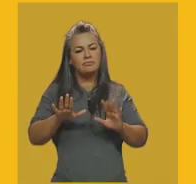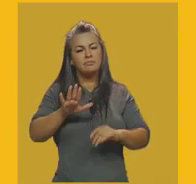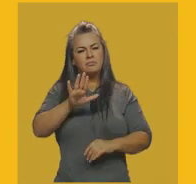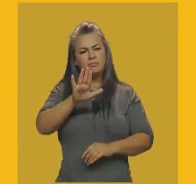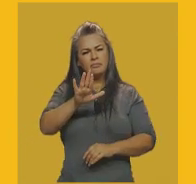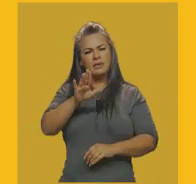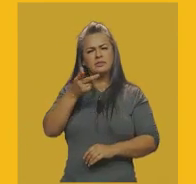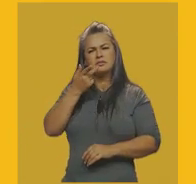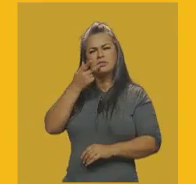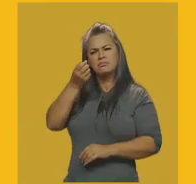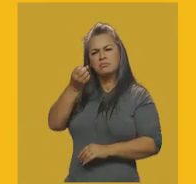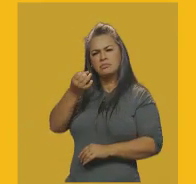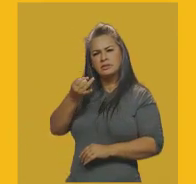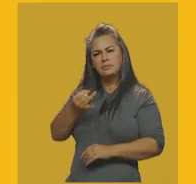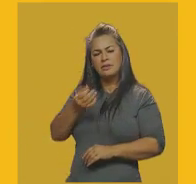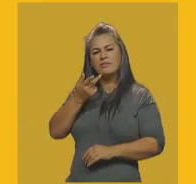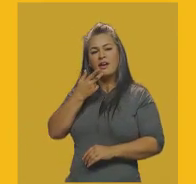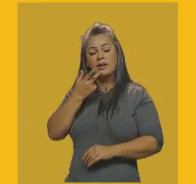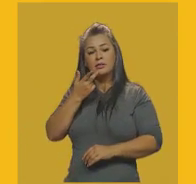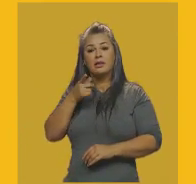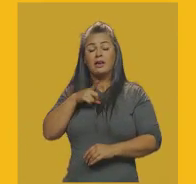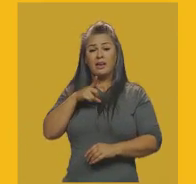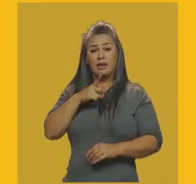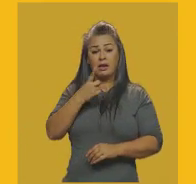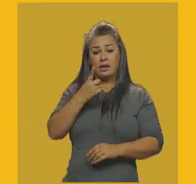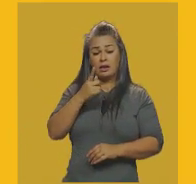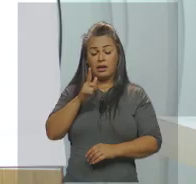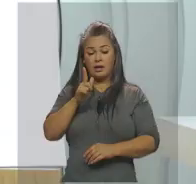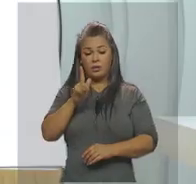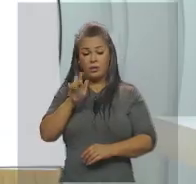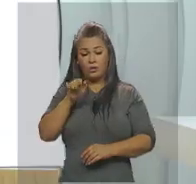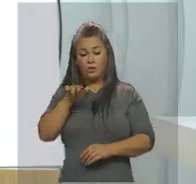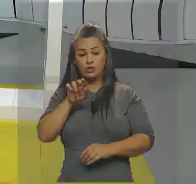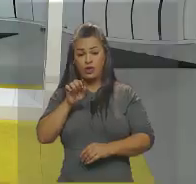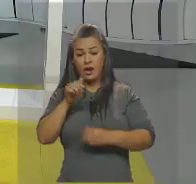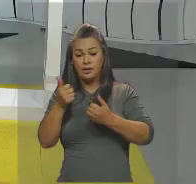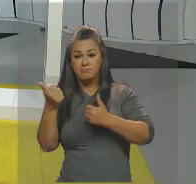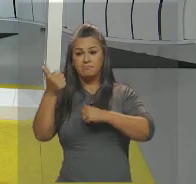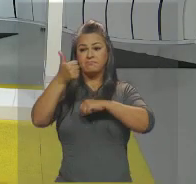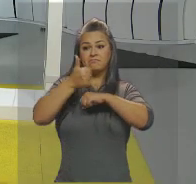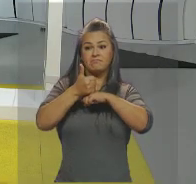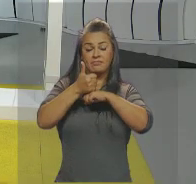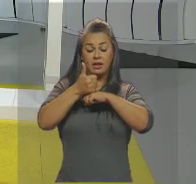que vai ser inibido, eu falo que vai ser o meu alelo